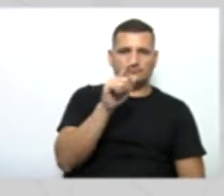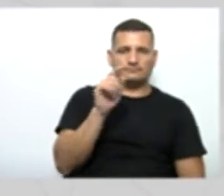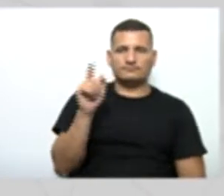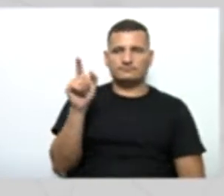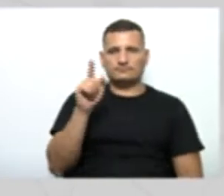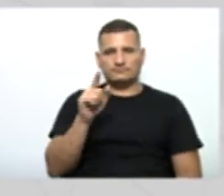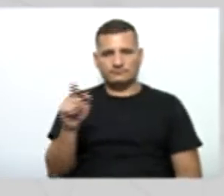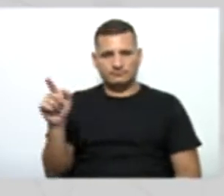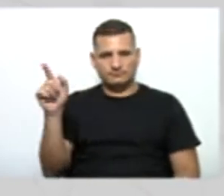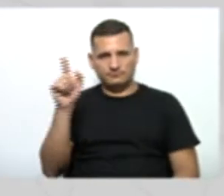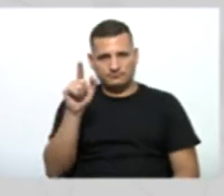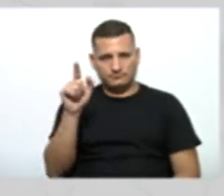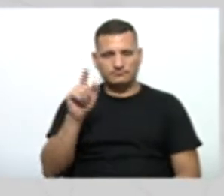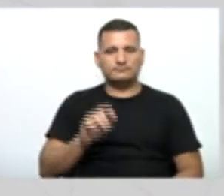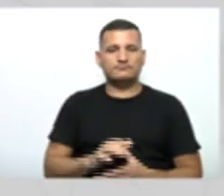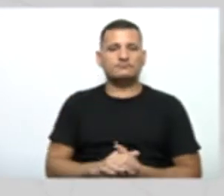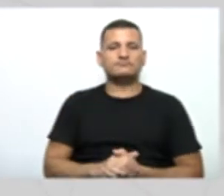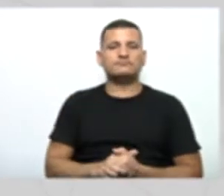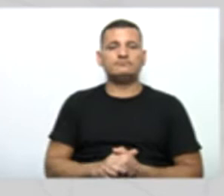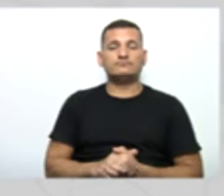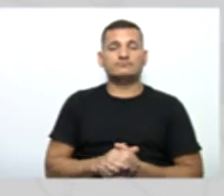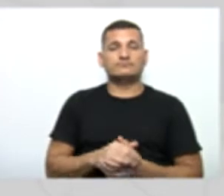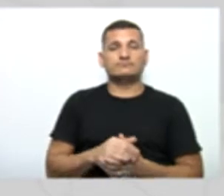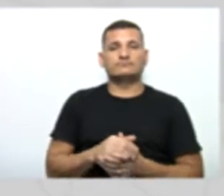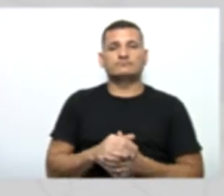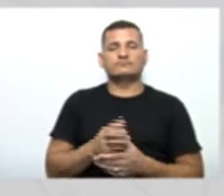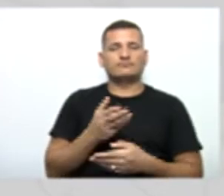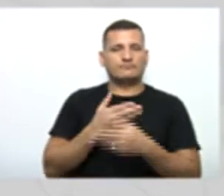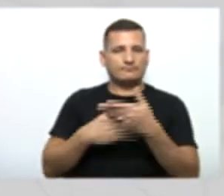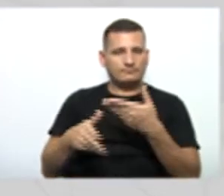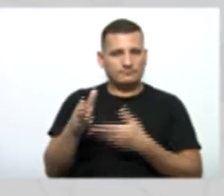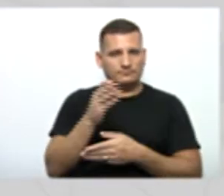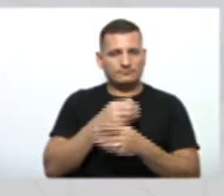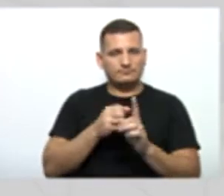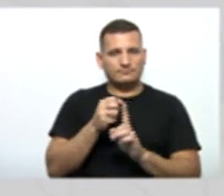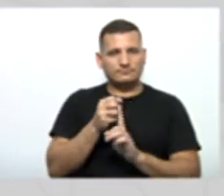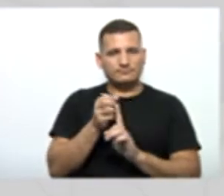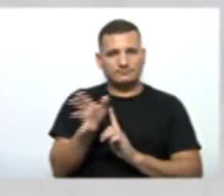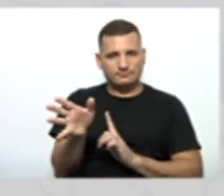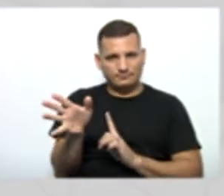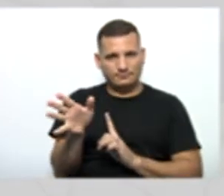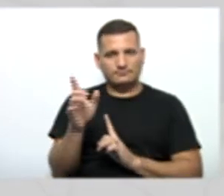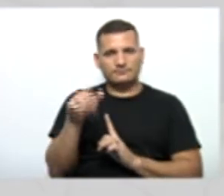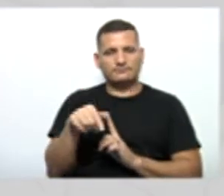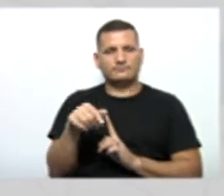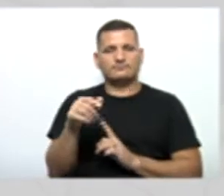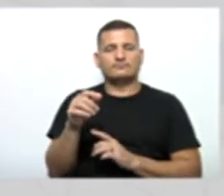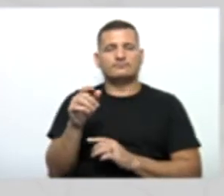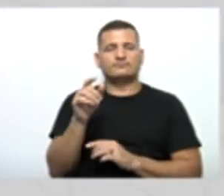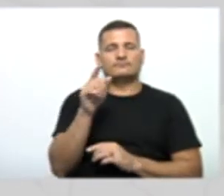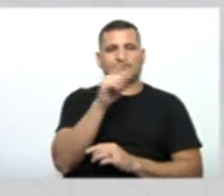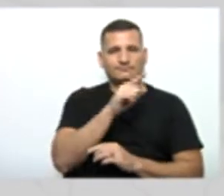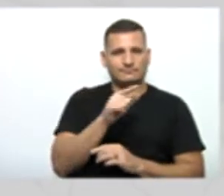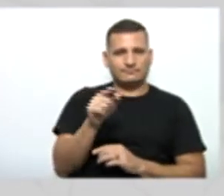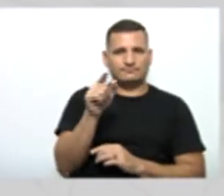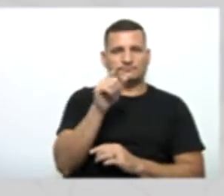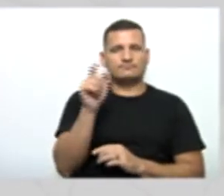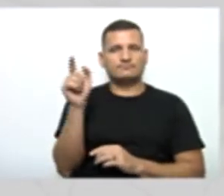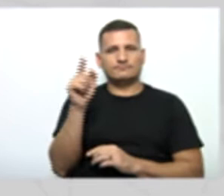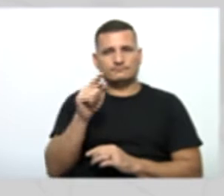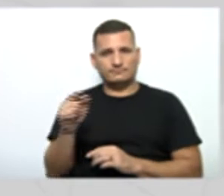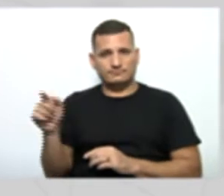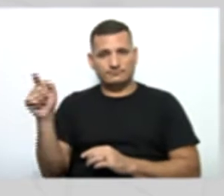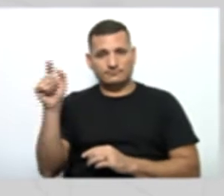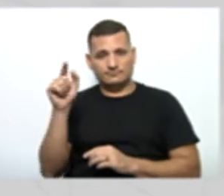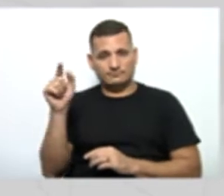ó. Relacionamento de extensão é uma relação entre dois casos de uso, na qual o caso de